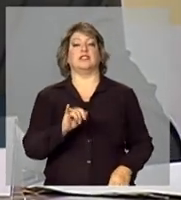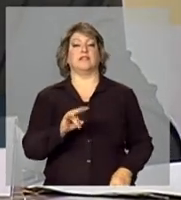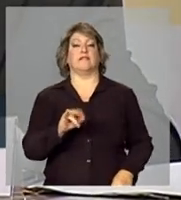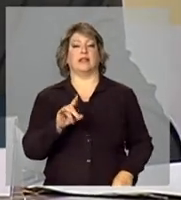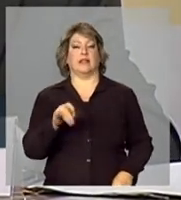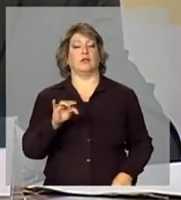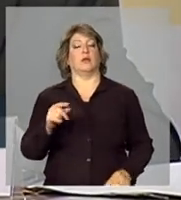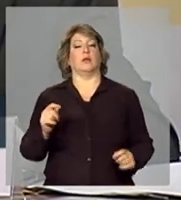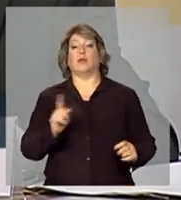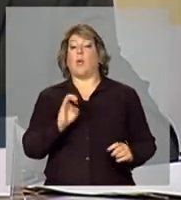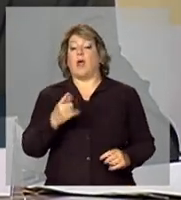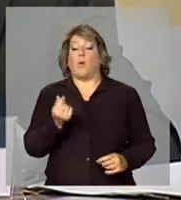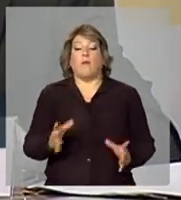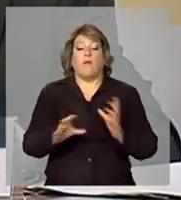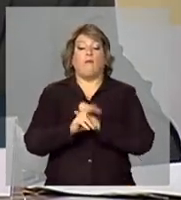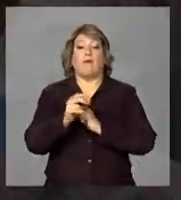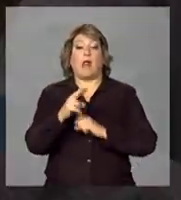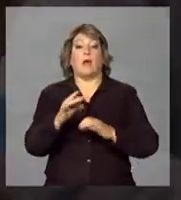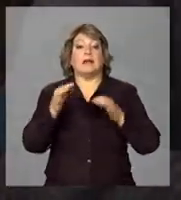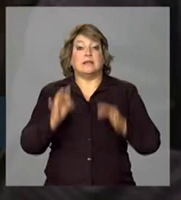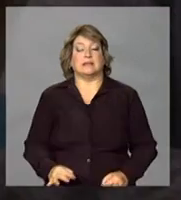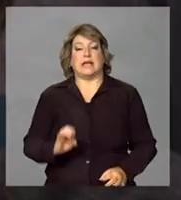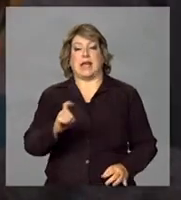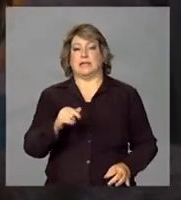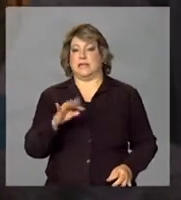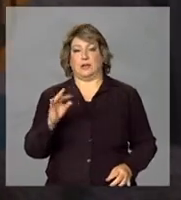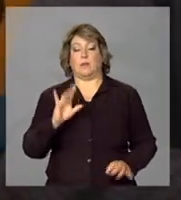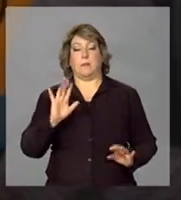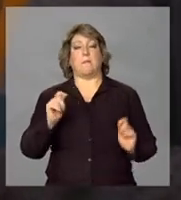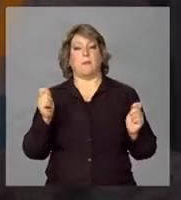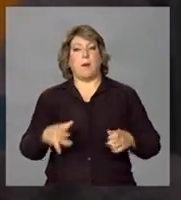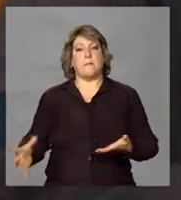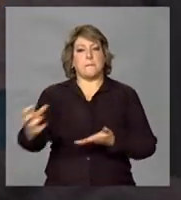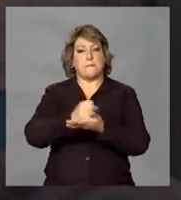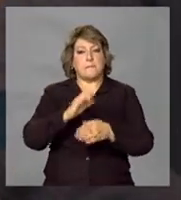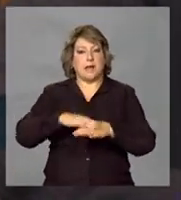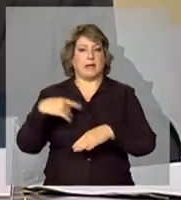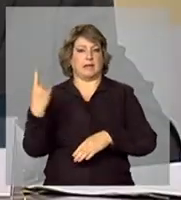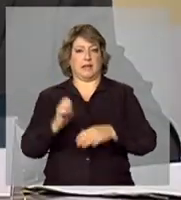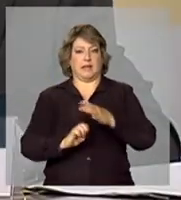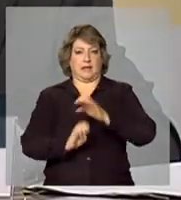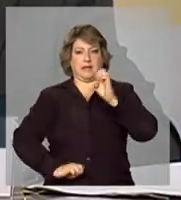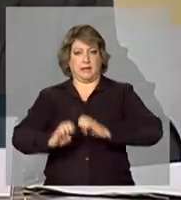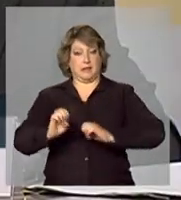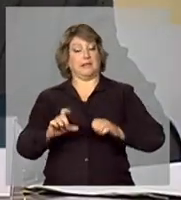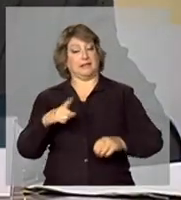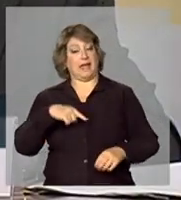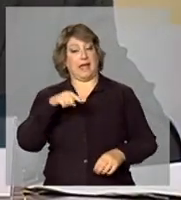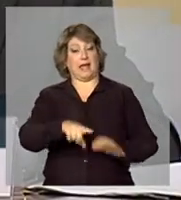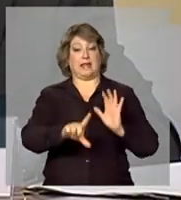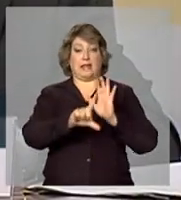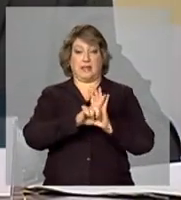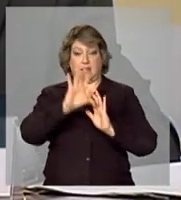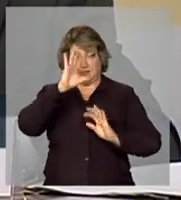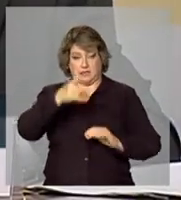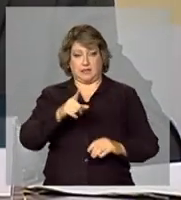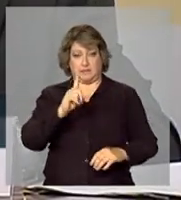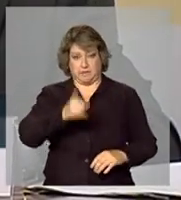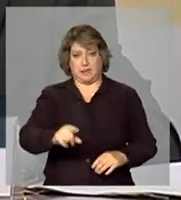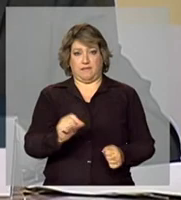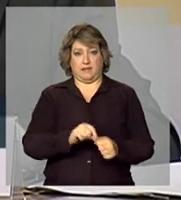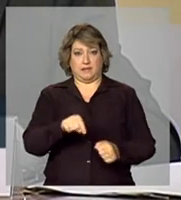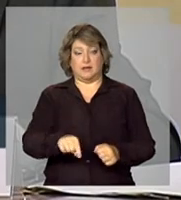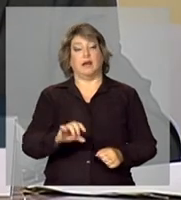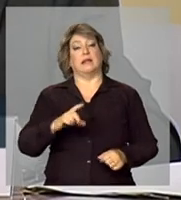nós podemos pegar mais vou pegar menos dividendo das empresas tem aquele que é definido por lei aquele que não é definido